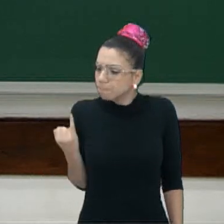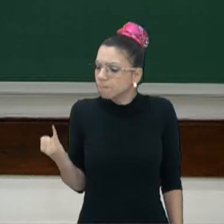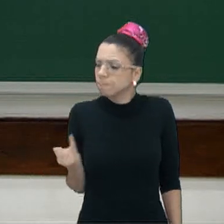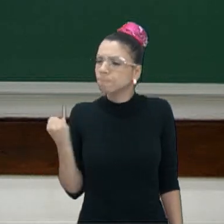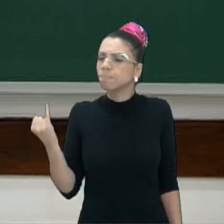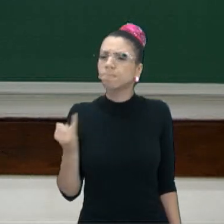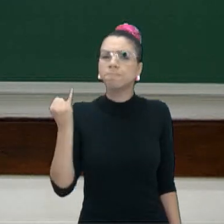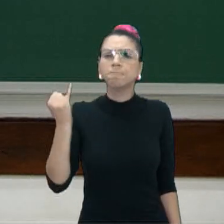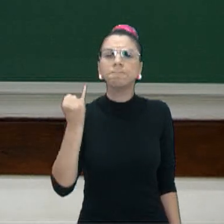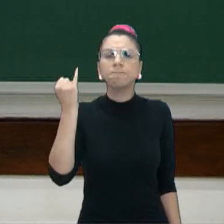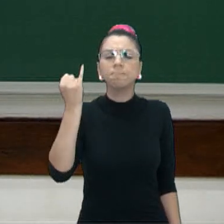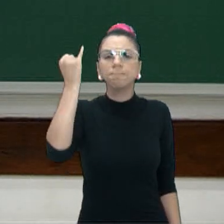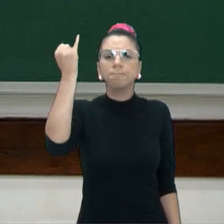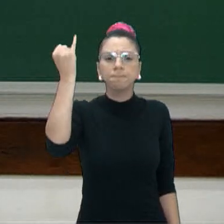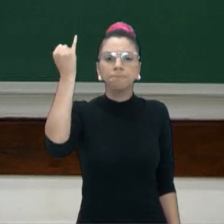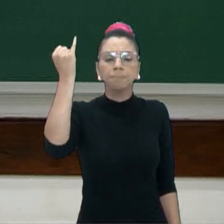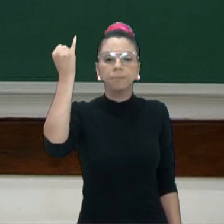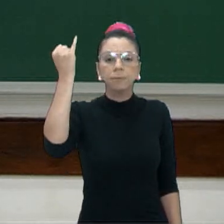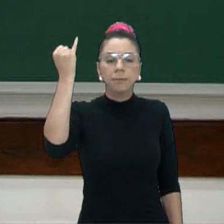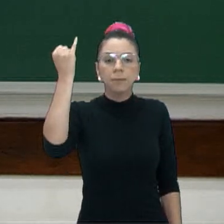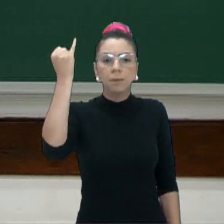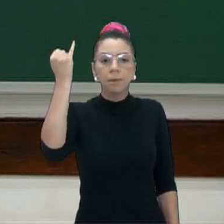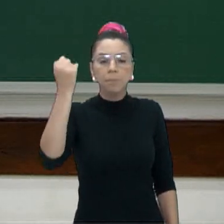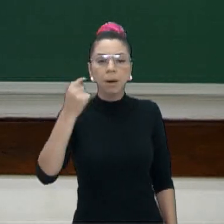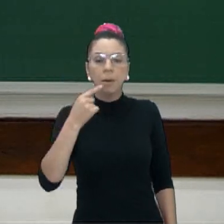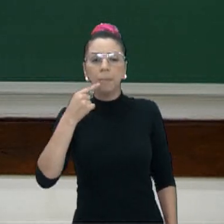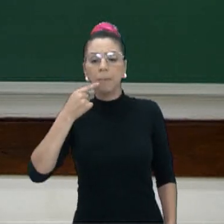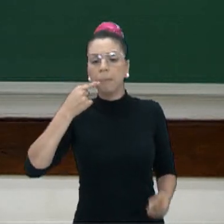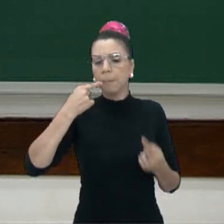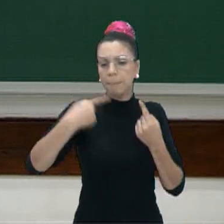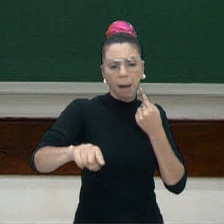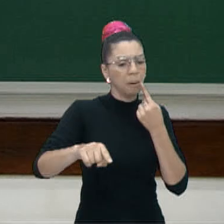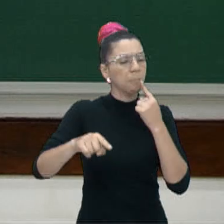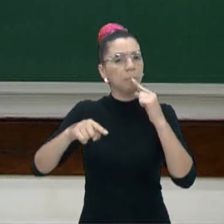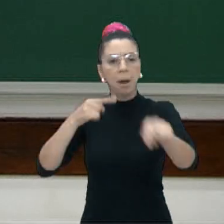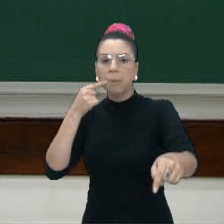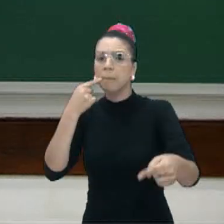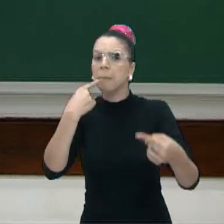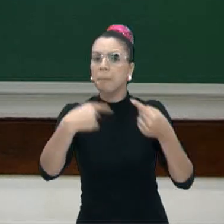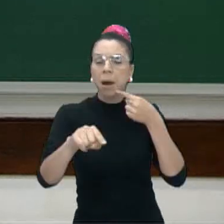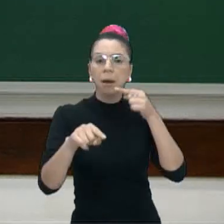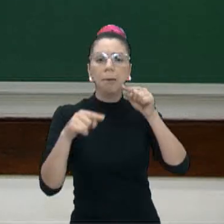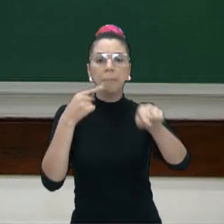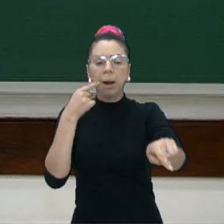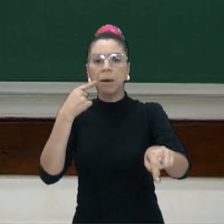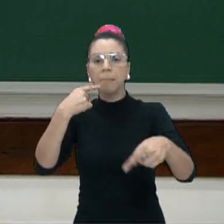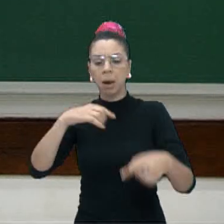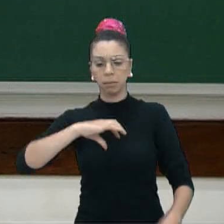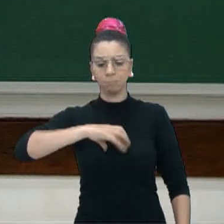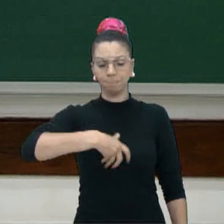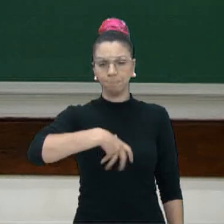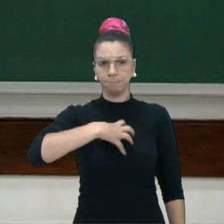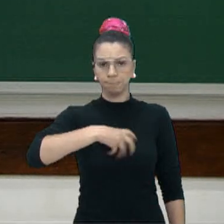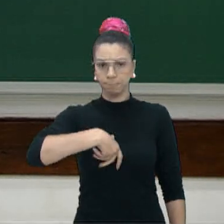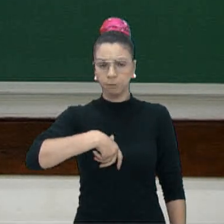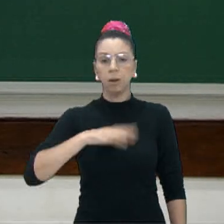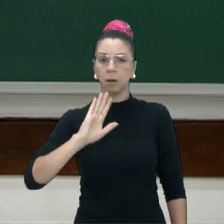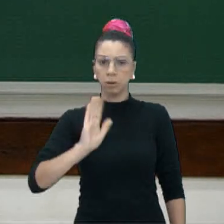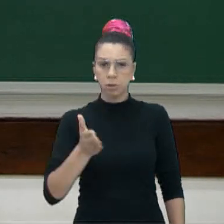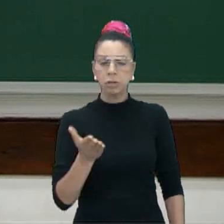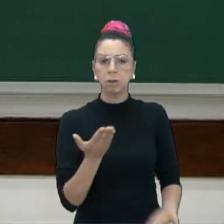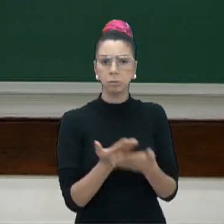muito grande, como vamos ver daqui a pouco, para criticar aquelas ideias behavioristas que nós vimos já em aulas